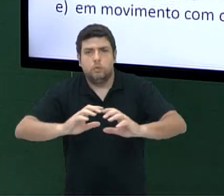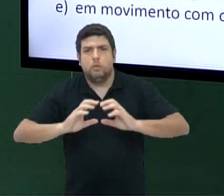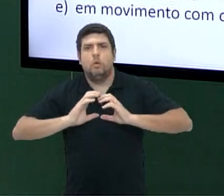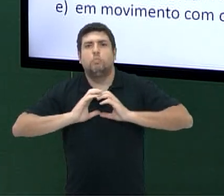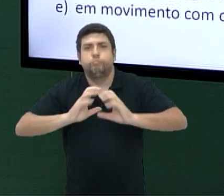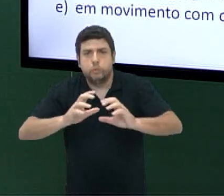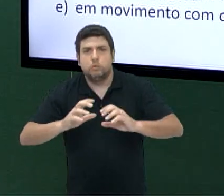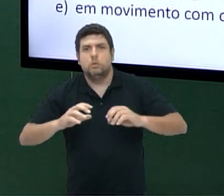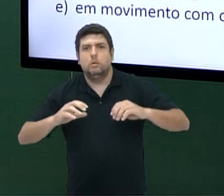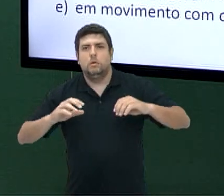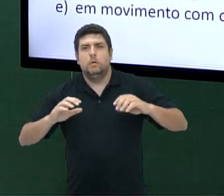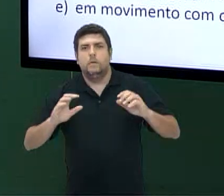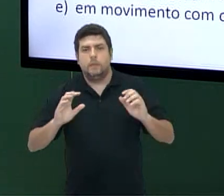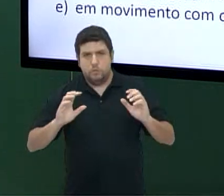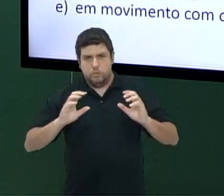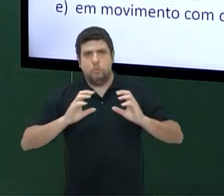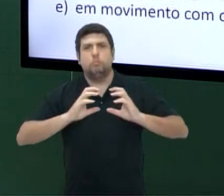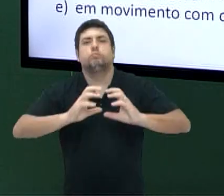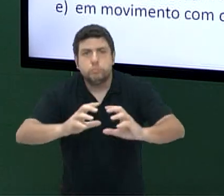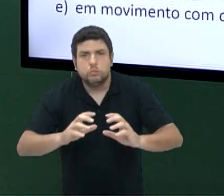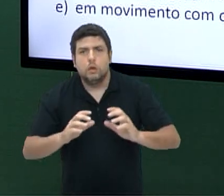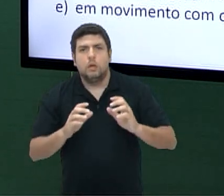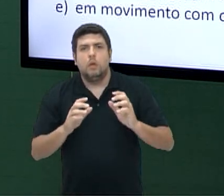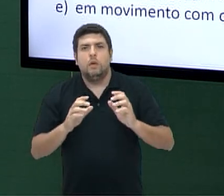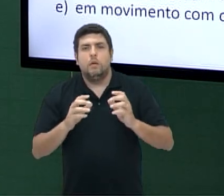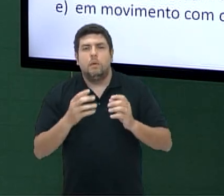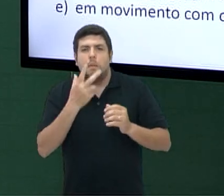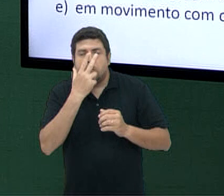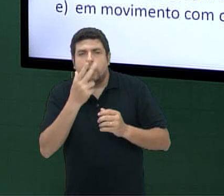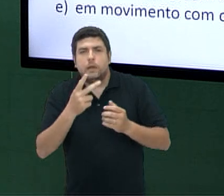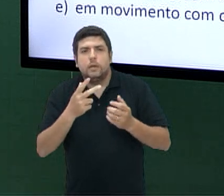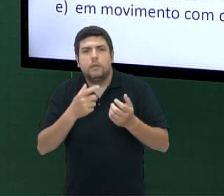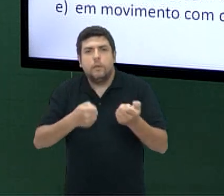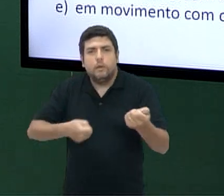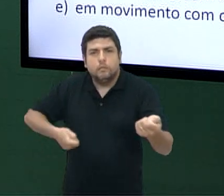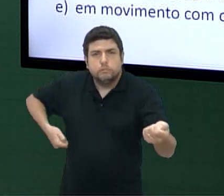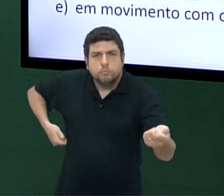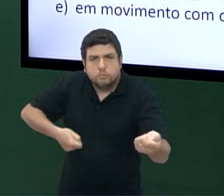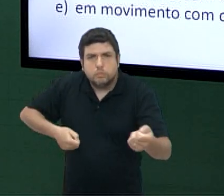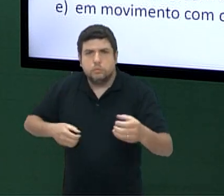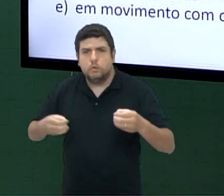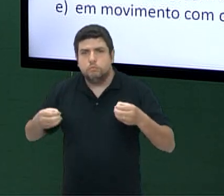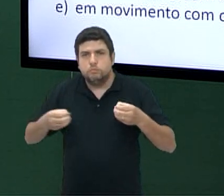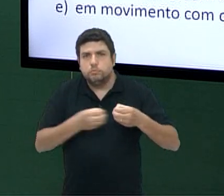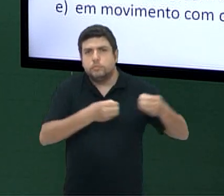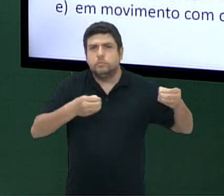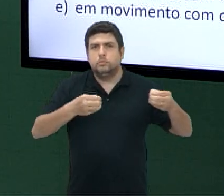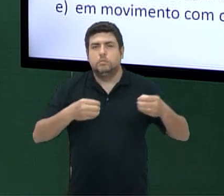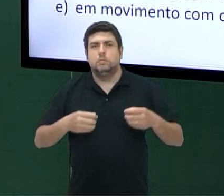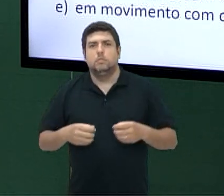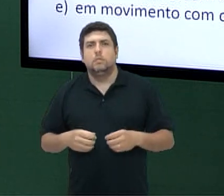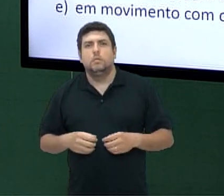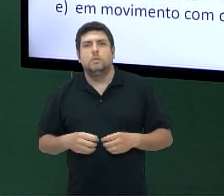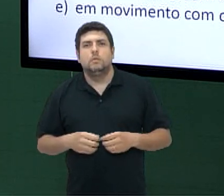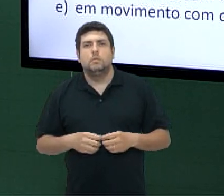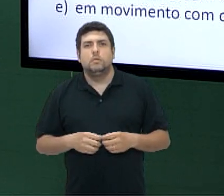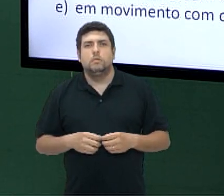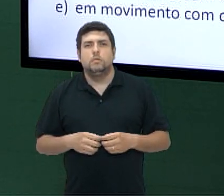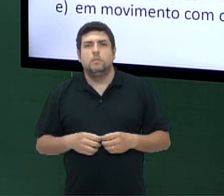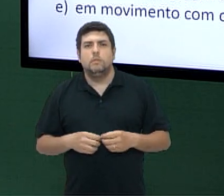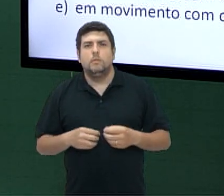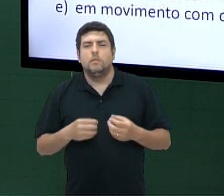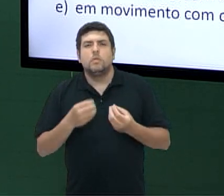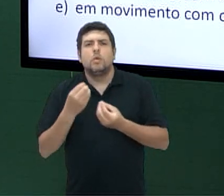Está transferindo quantidade de movimento, é um jogo de bilhar, como se fosse. A única forma disso aqui se manter é o seguinte: esse